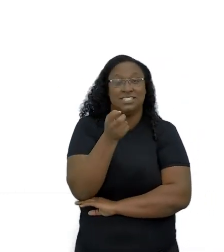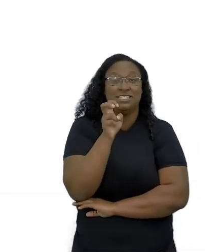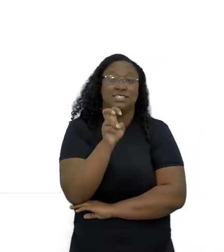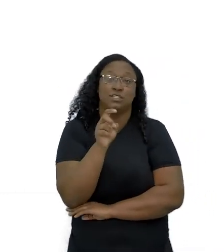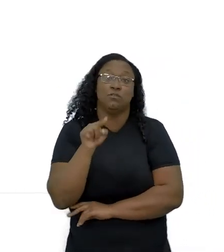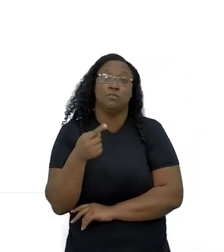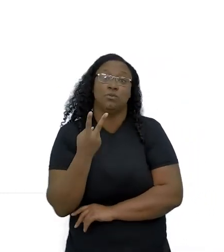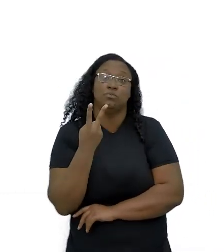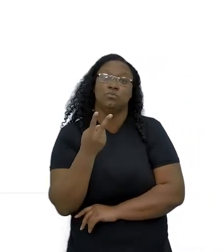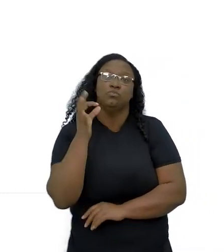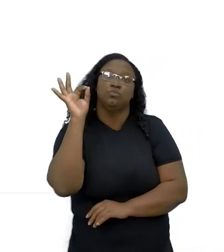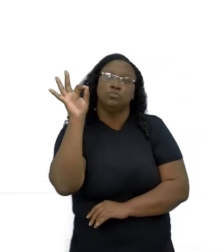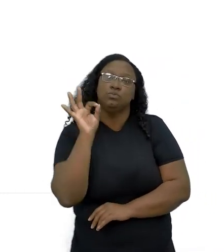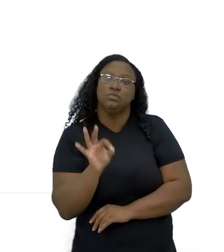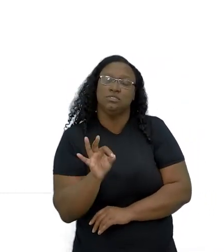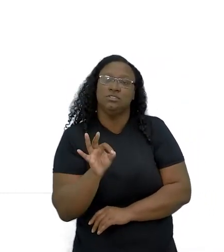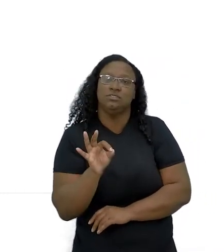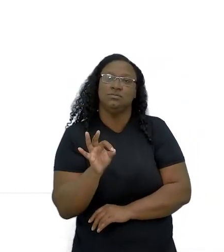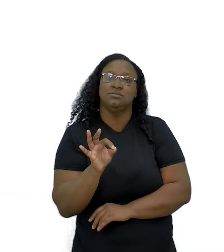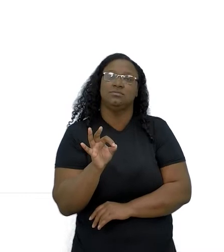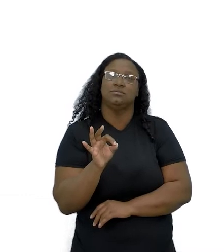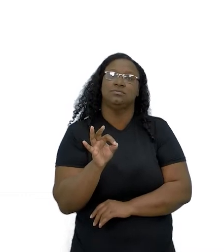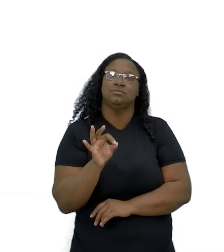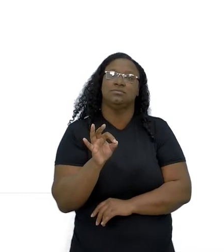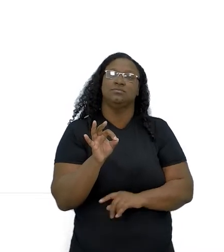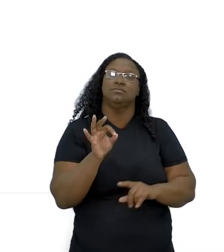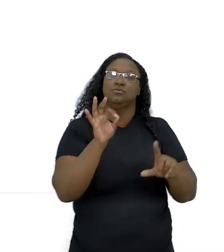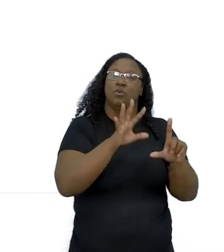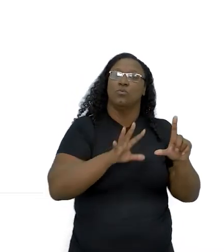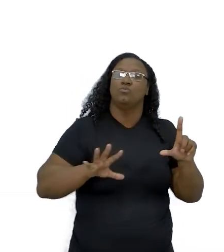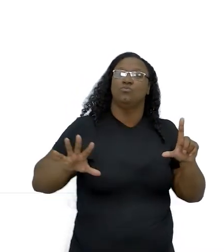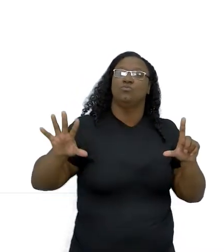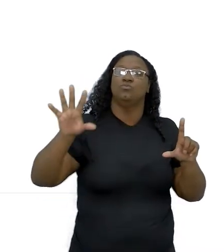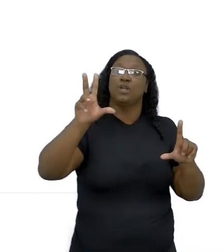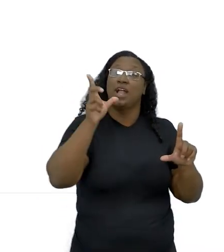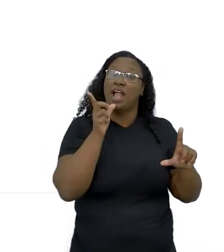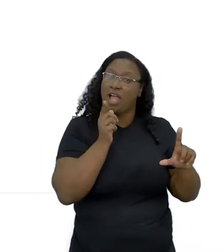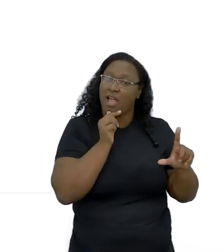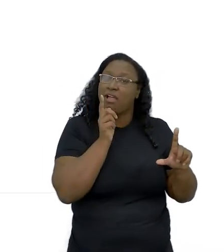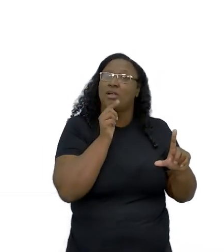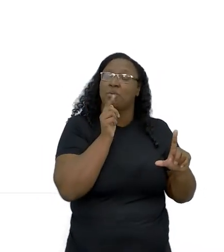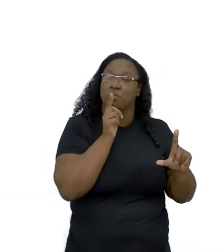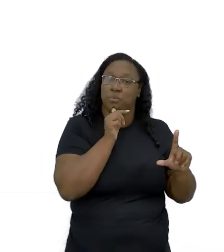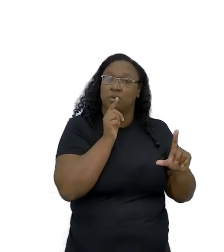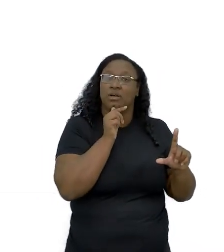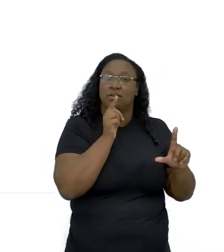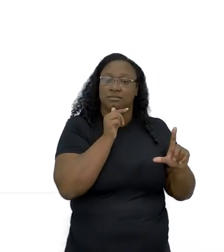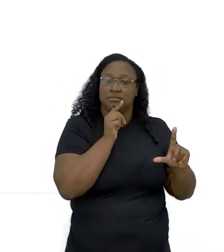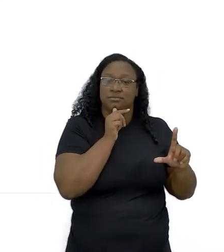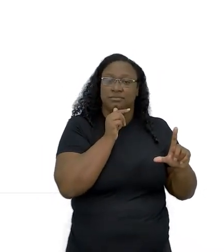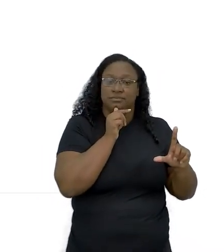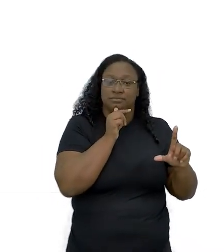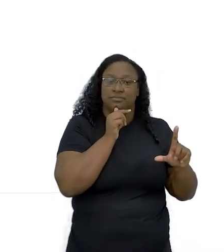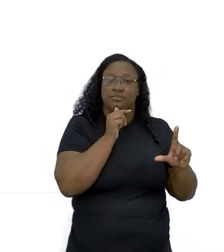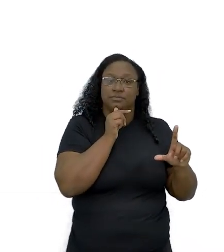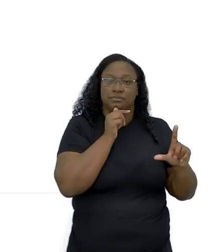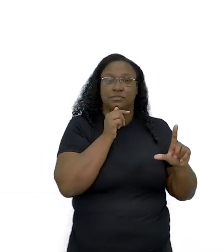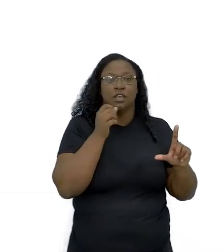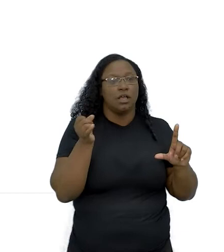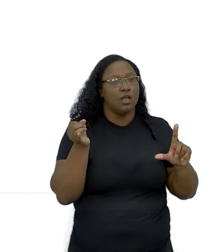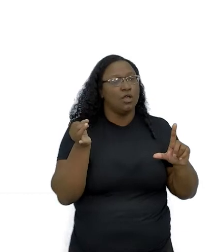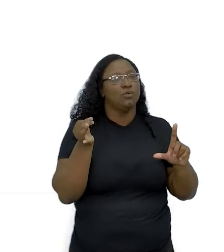65,2% da nossa matriz, ela é das hidráulicas, né? É chamada de renovável